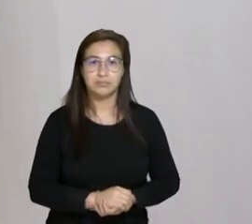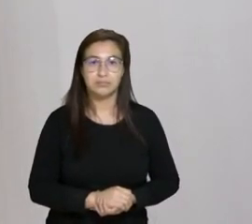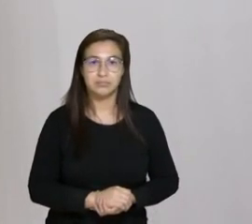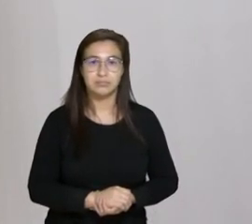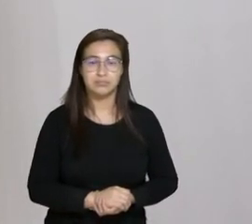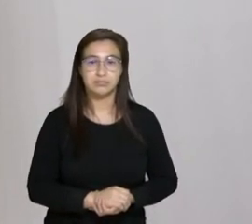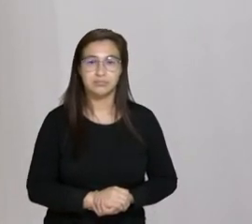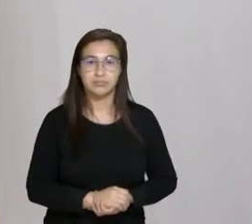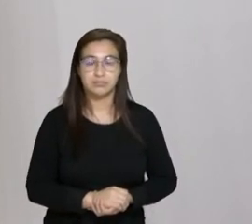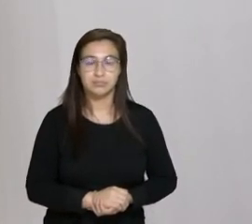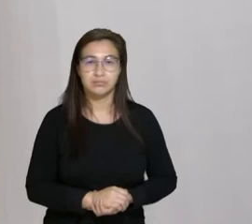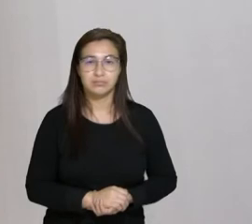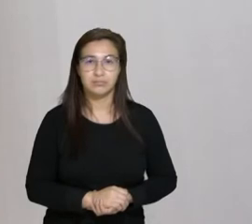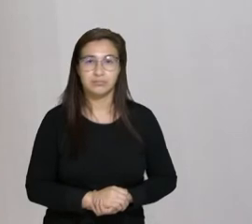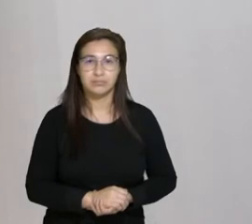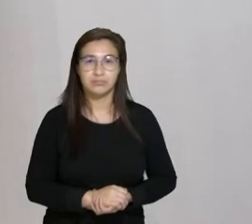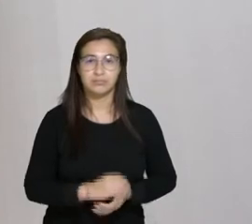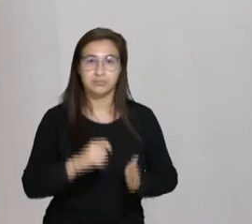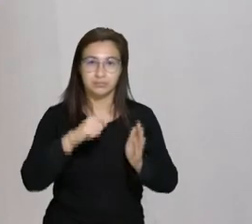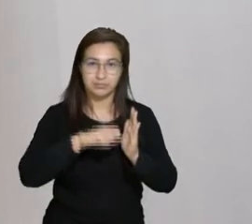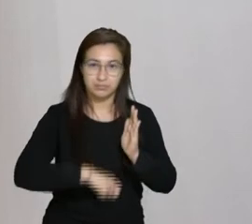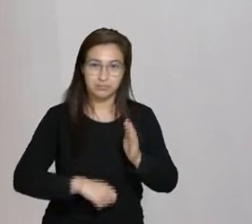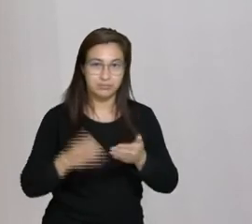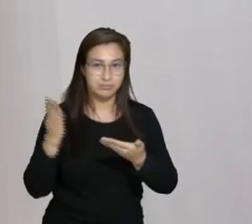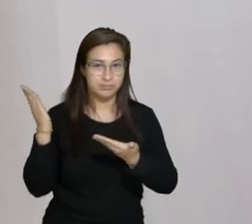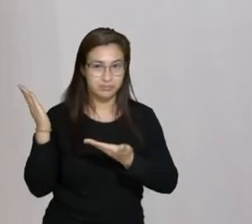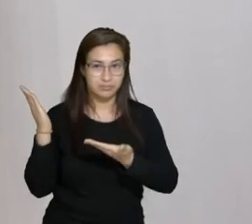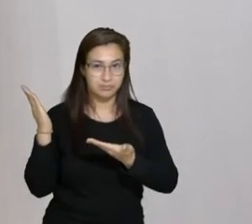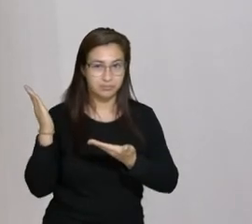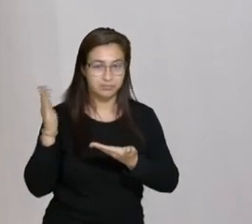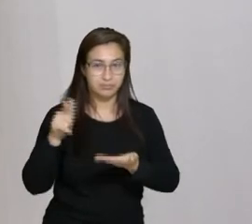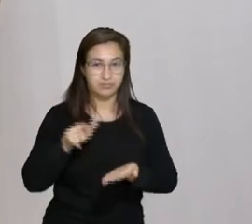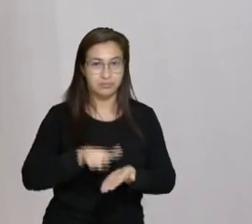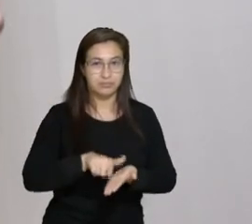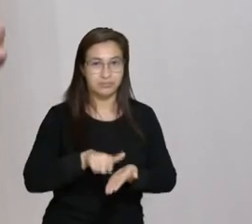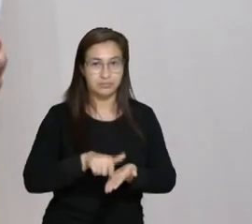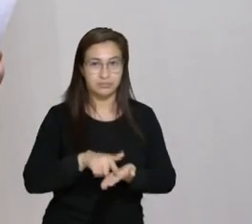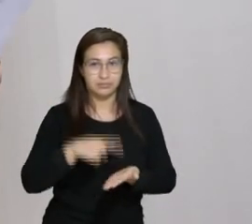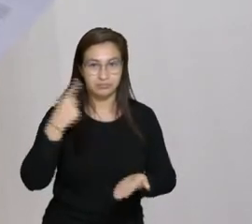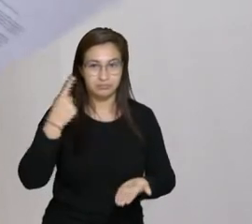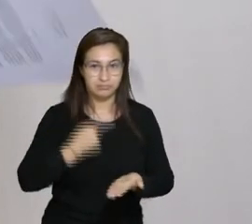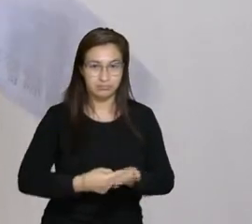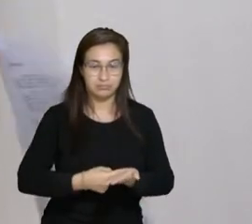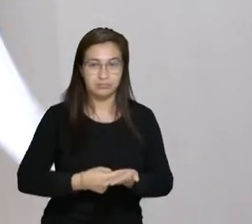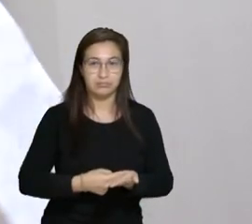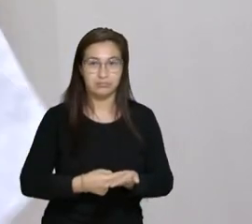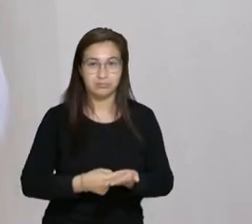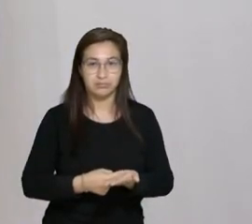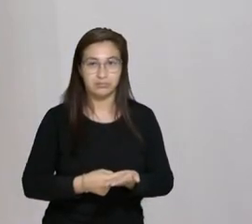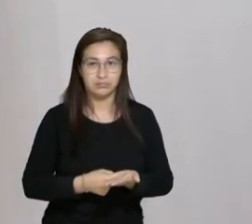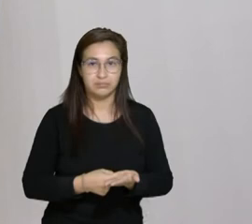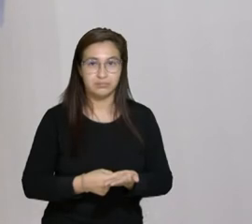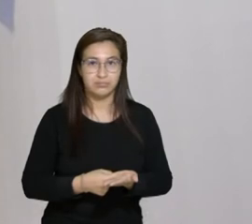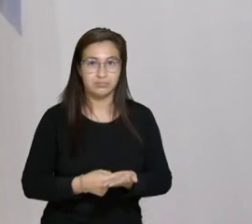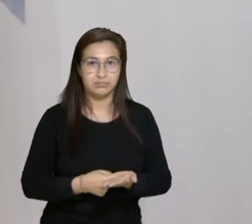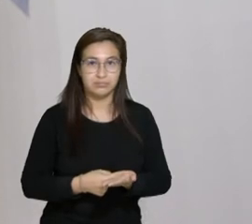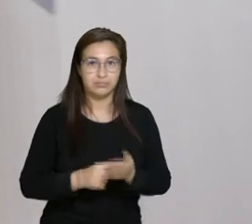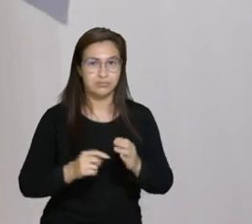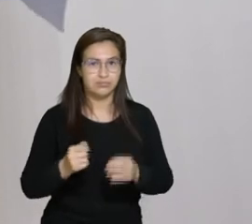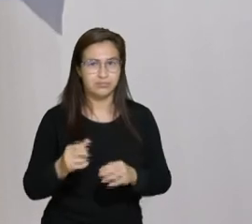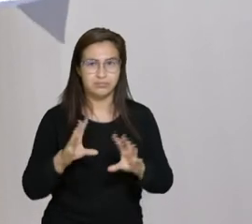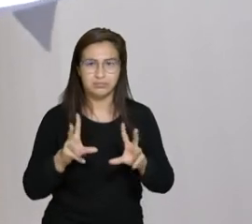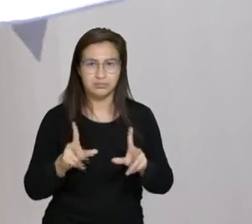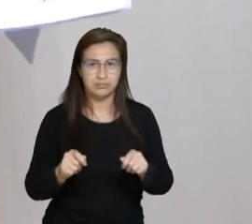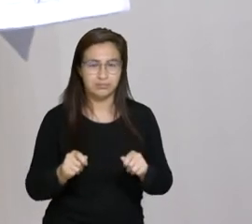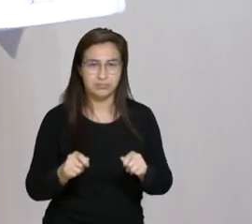e colaborado assinado o compromisso é aonde quase todos os